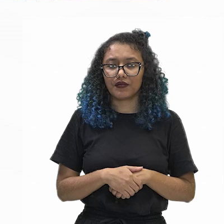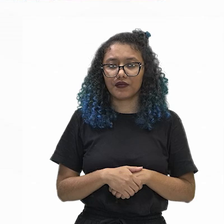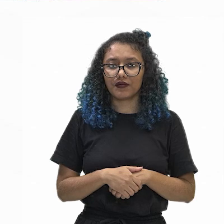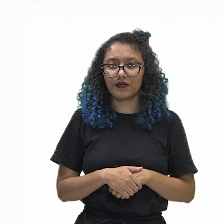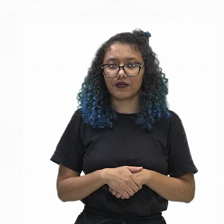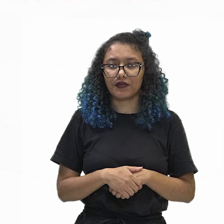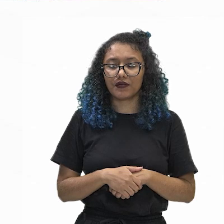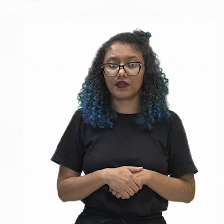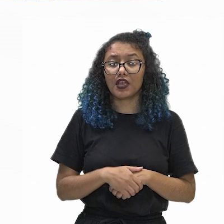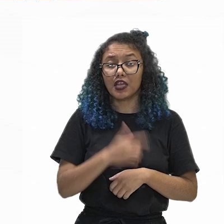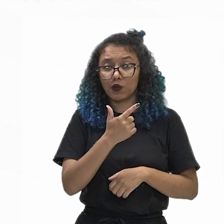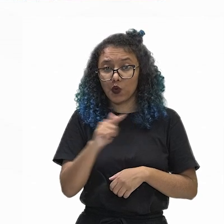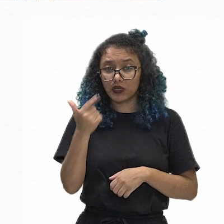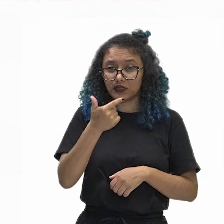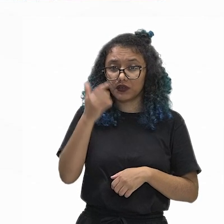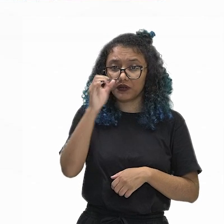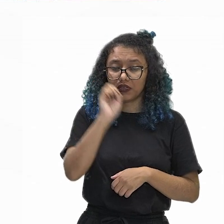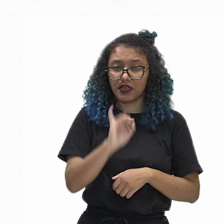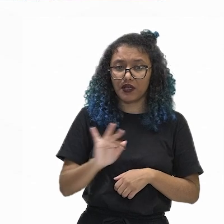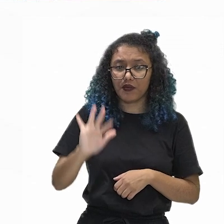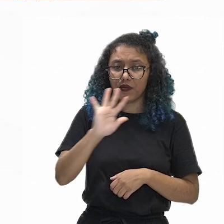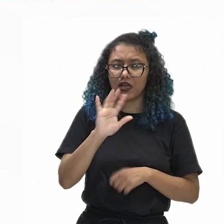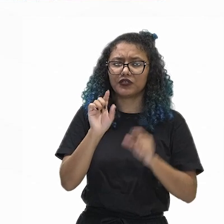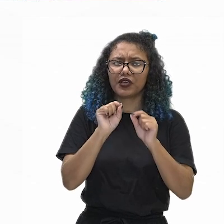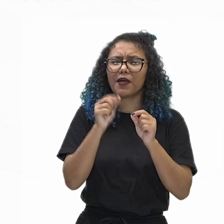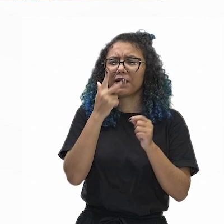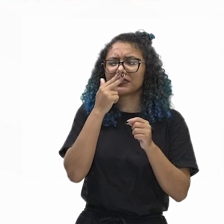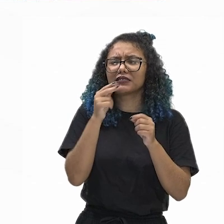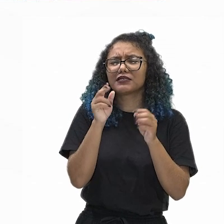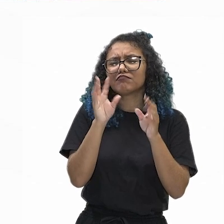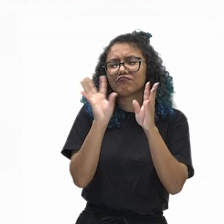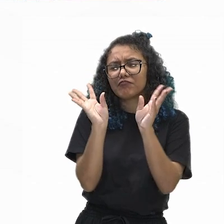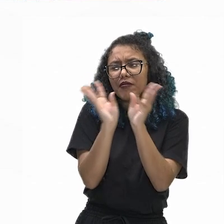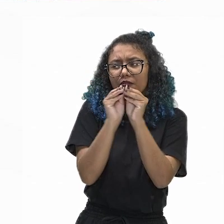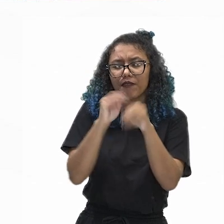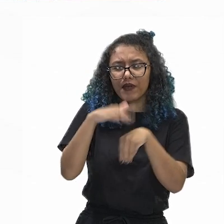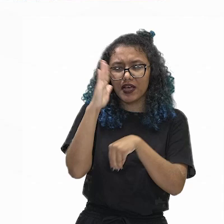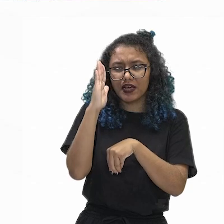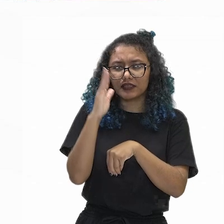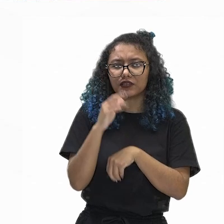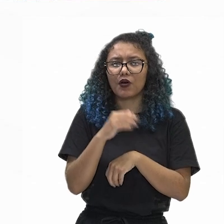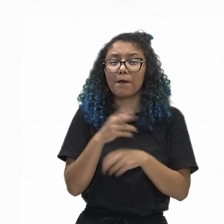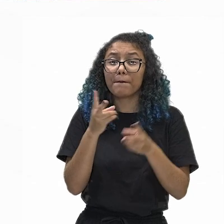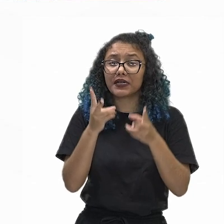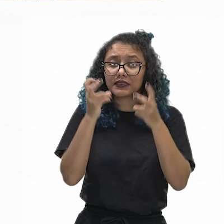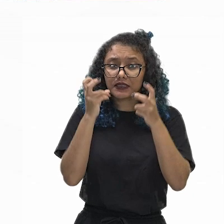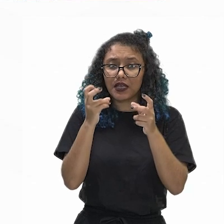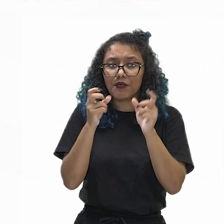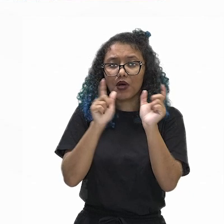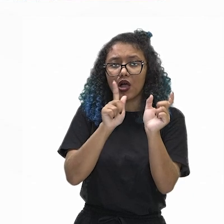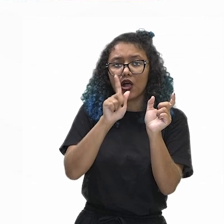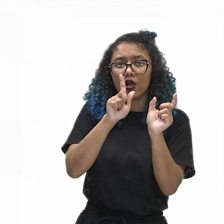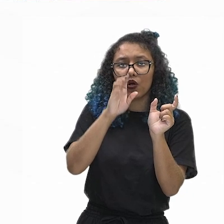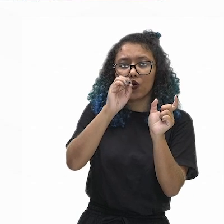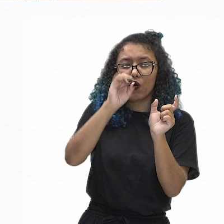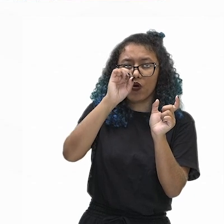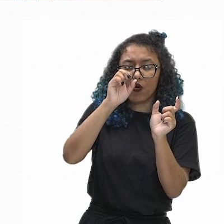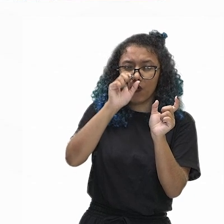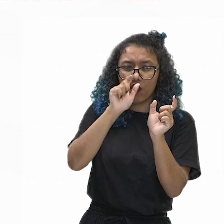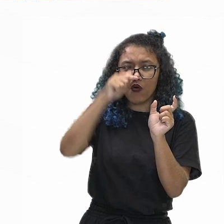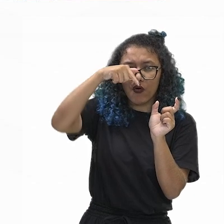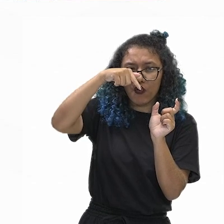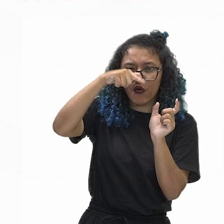weekend? E aí no outro a gente já vê uma forma mais contraída. Notem que o going to do se transformou